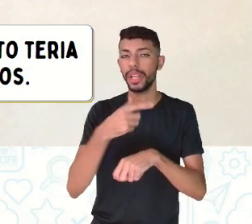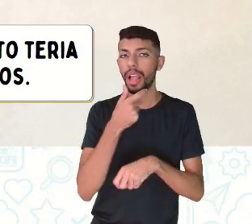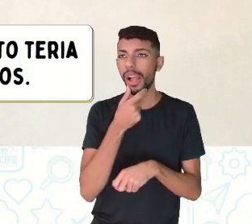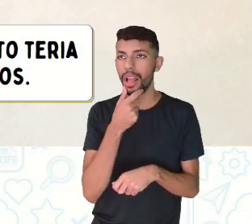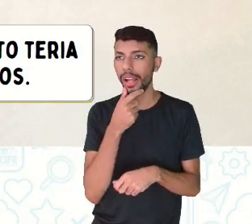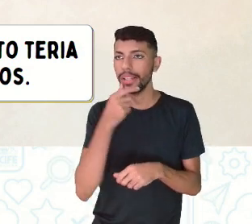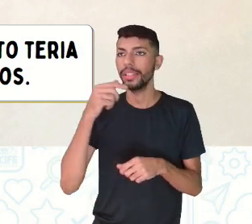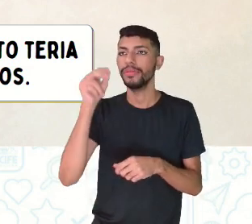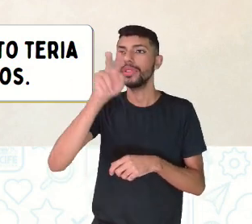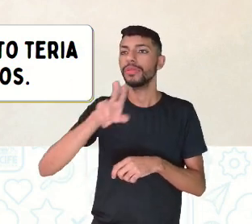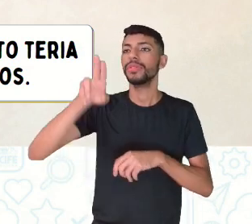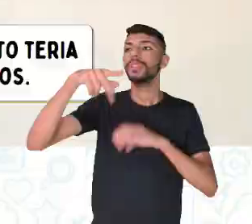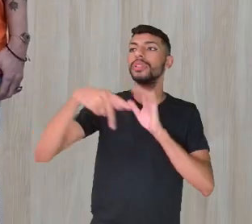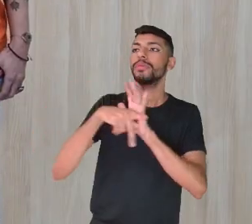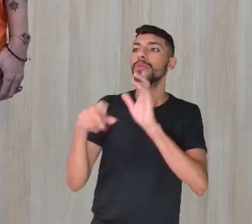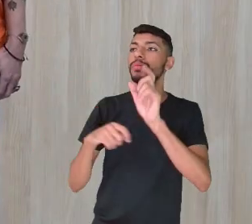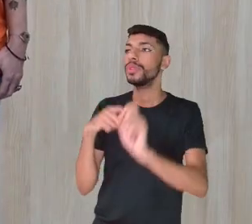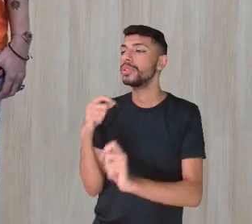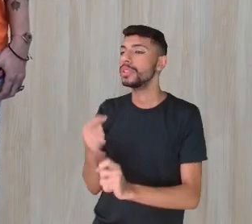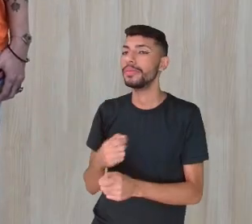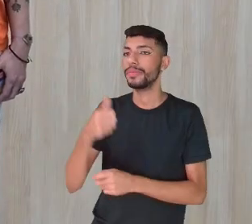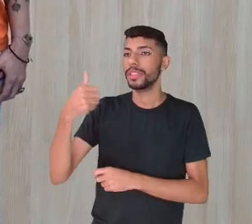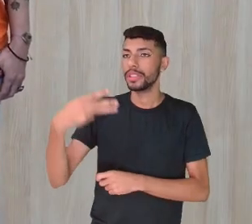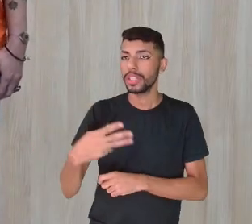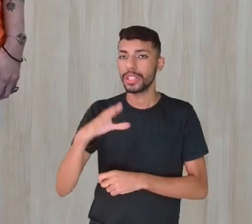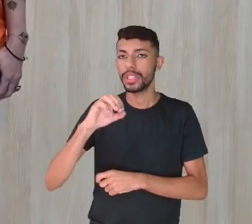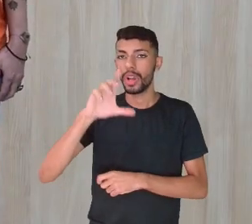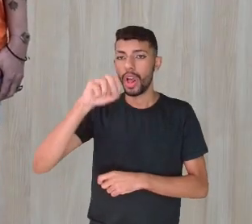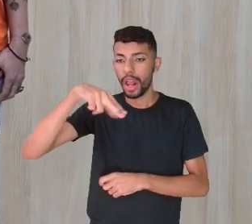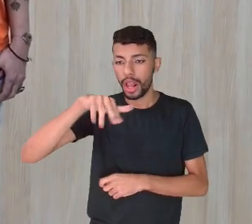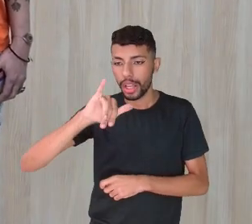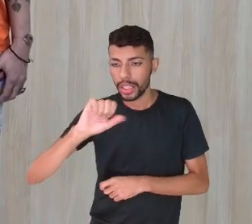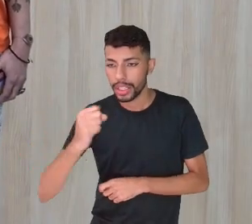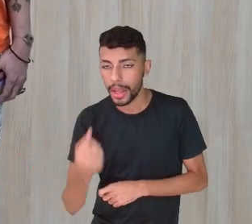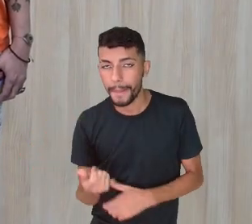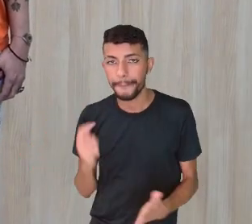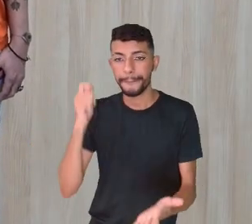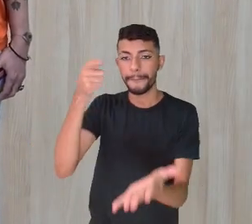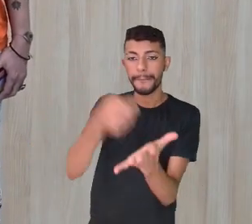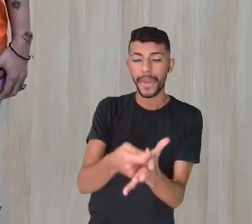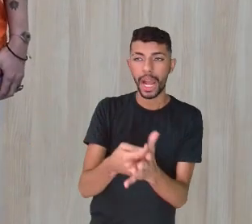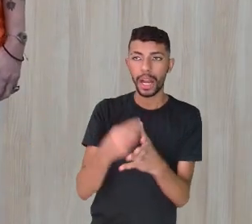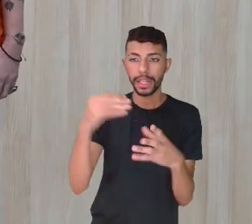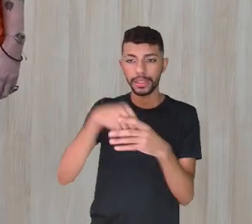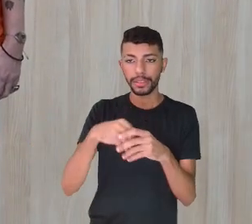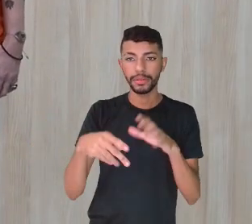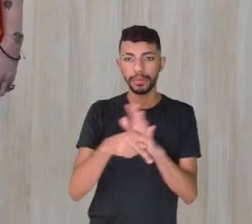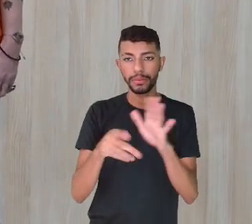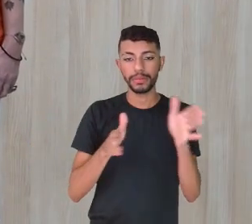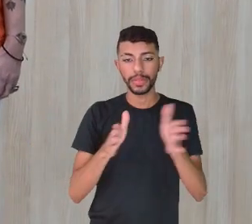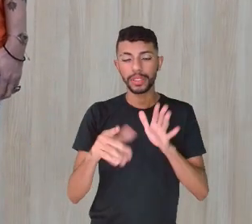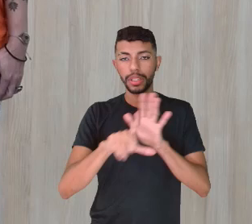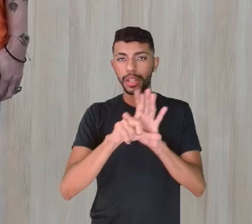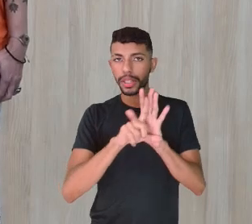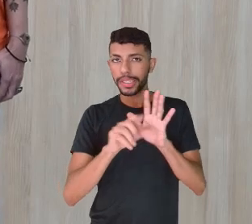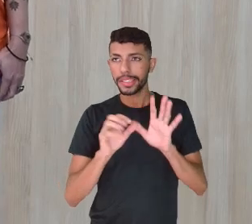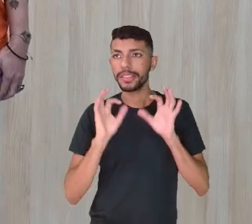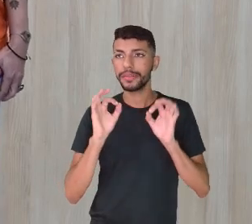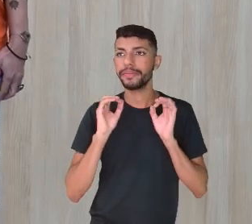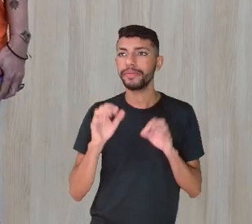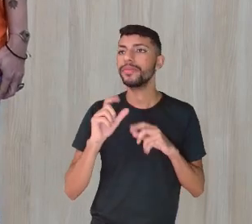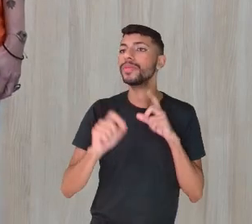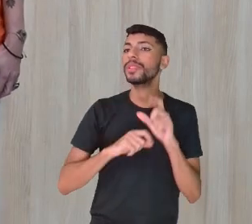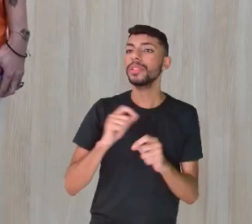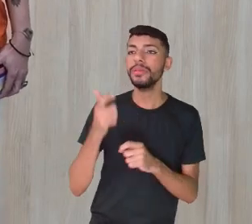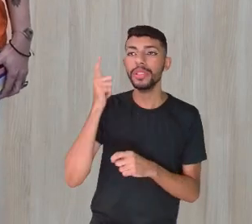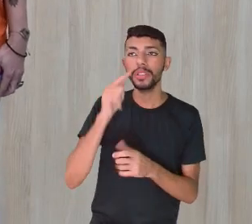colocando, né, para que essas 13 colônias pagassem, né, dentro dessas leis aí, para que eles